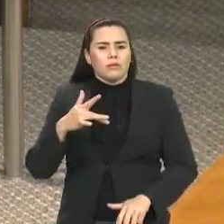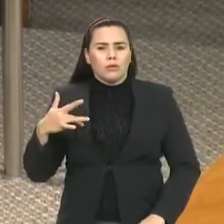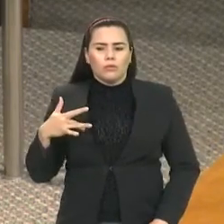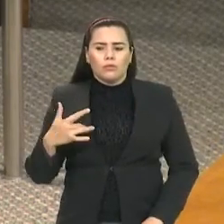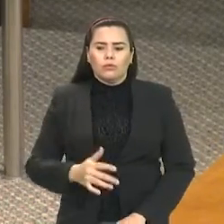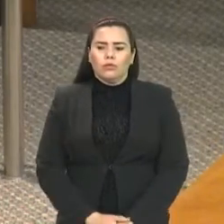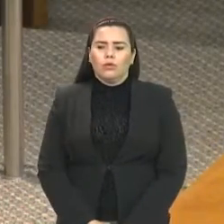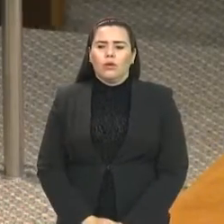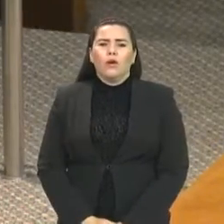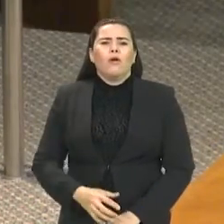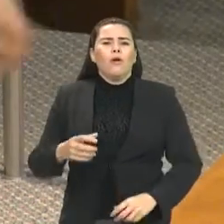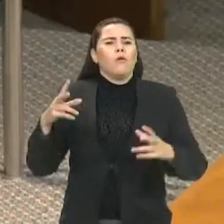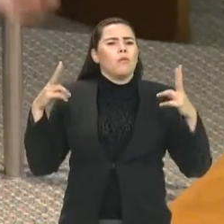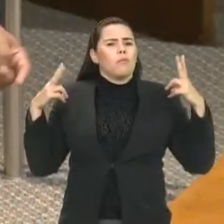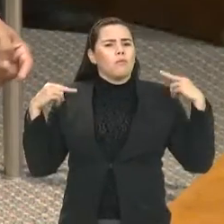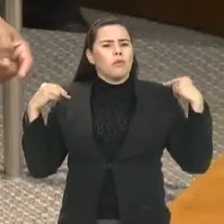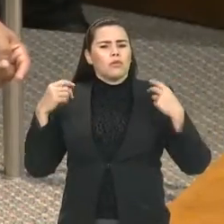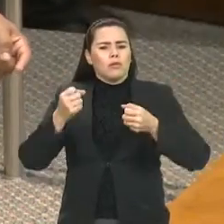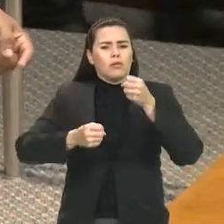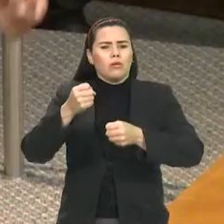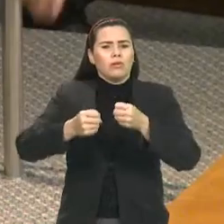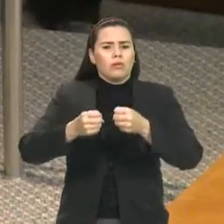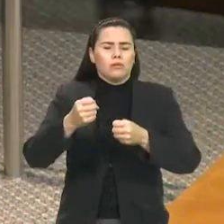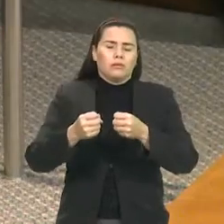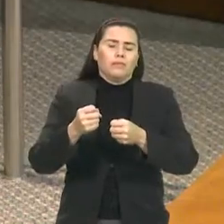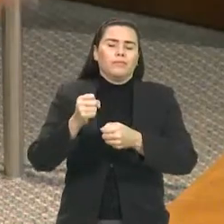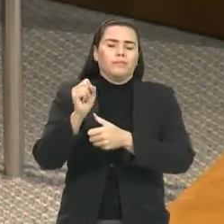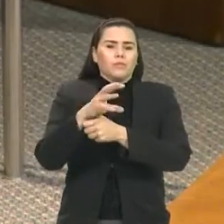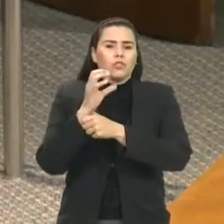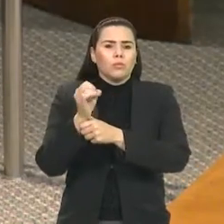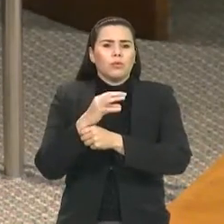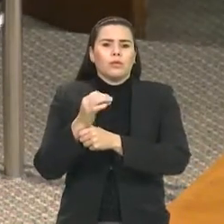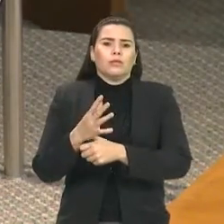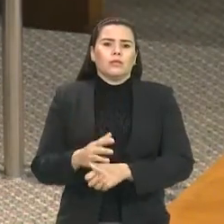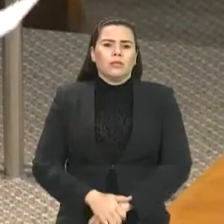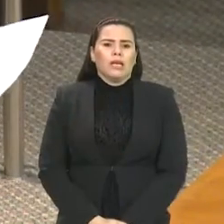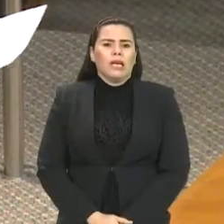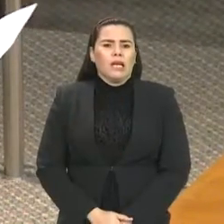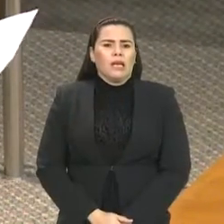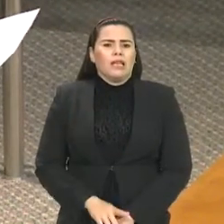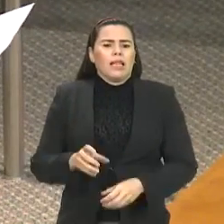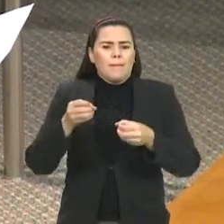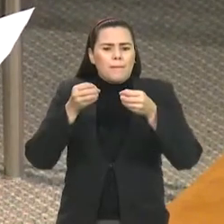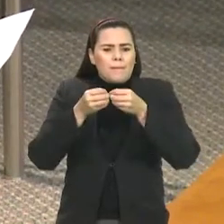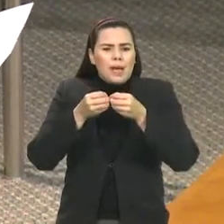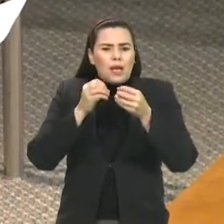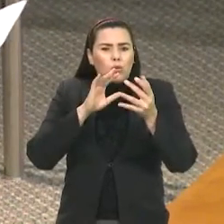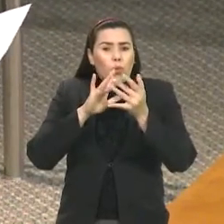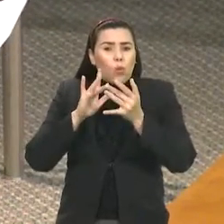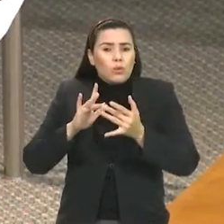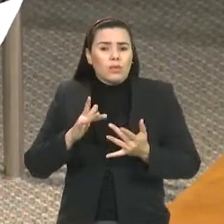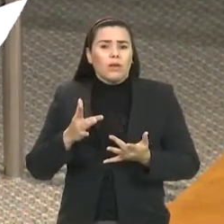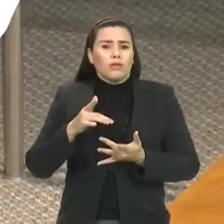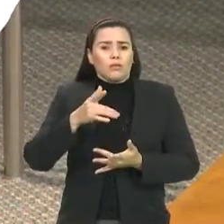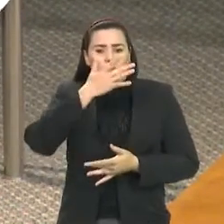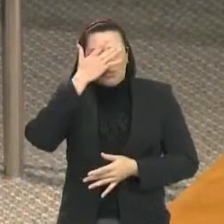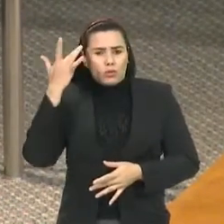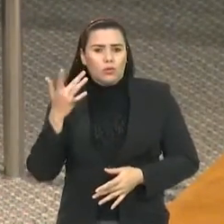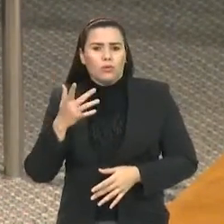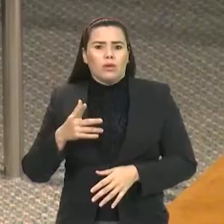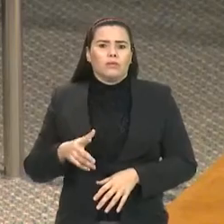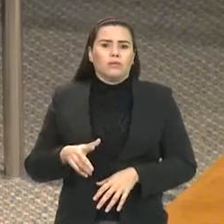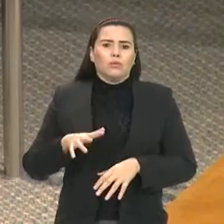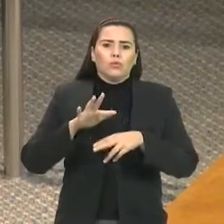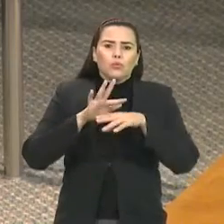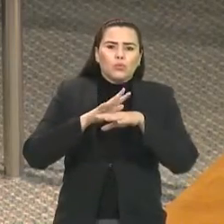a enfermidade, podendo também contrair a doença, colocar a sua vida em risco e não ser considerado de prioridade e nem